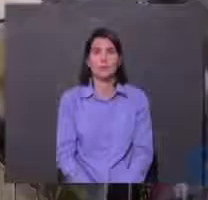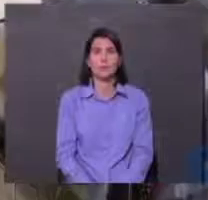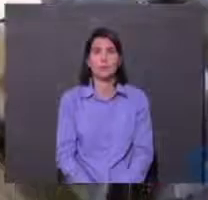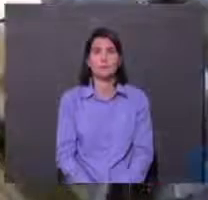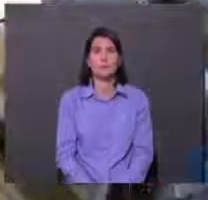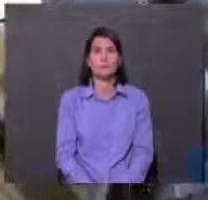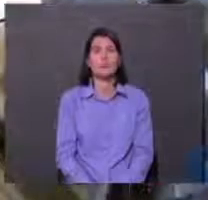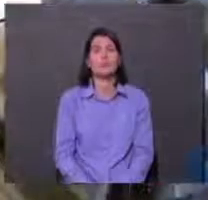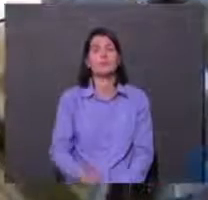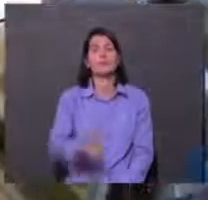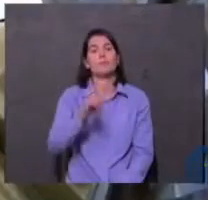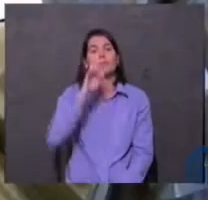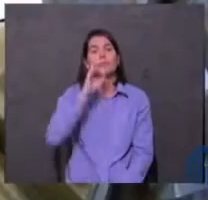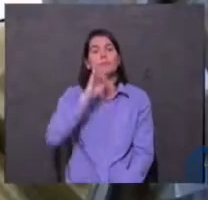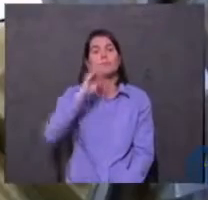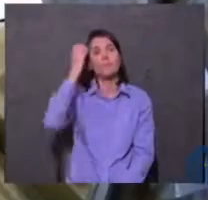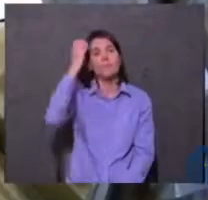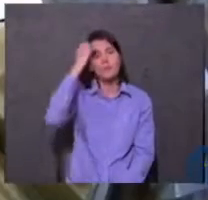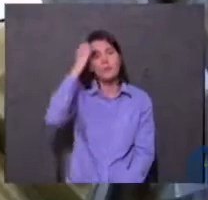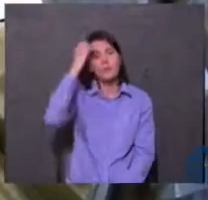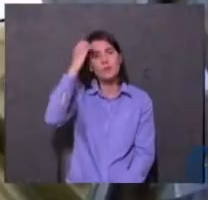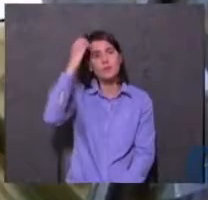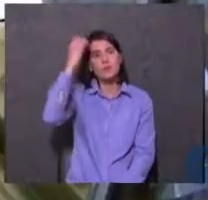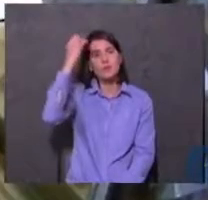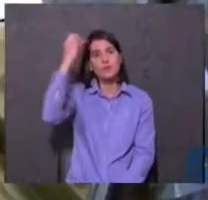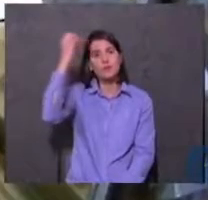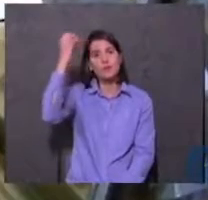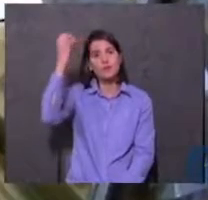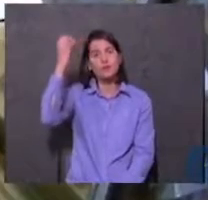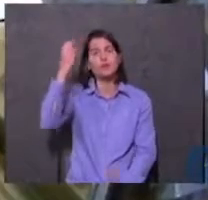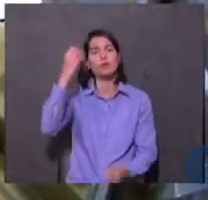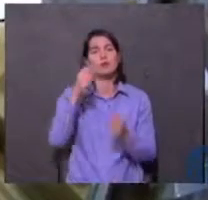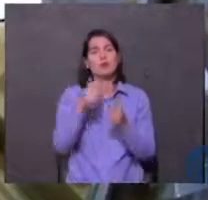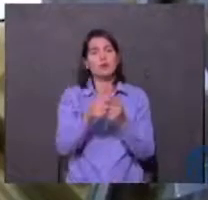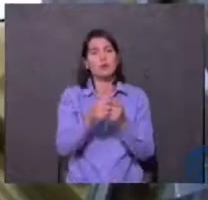Regina Sacratissimi Rosari,